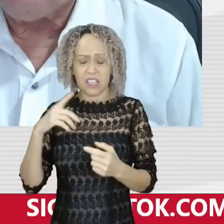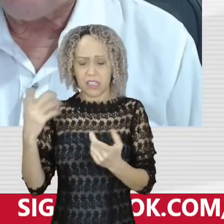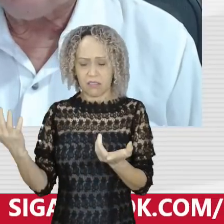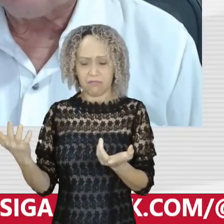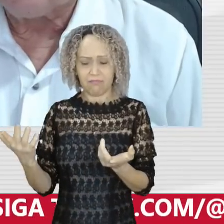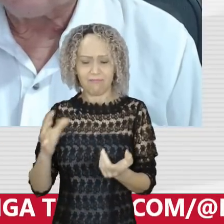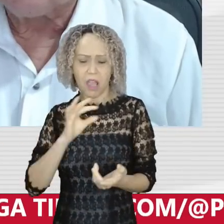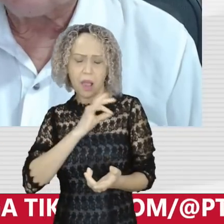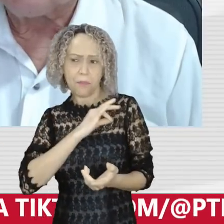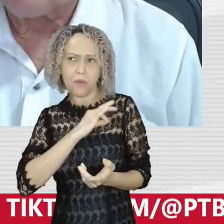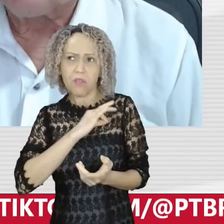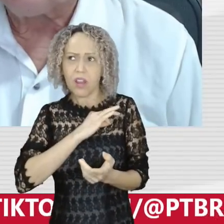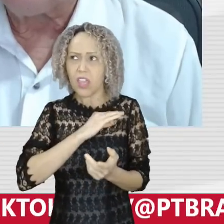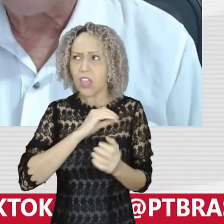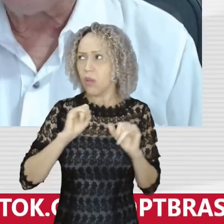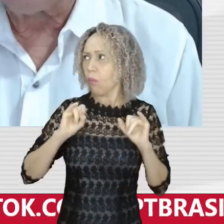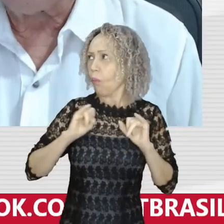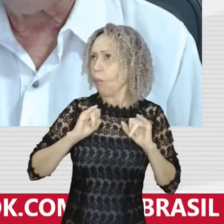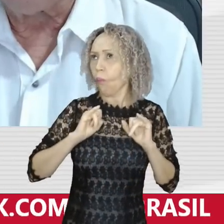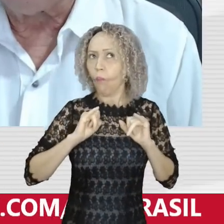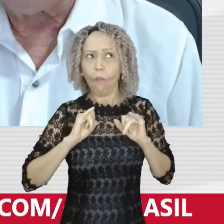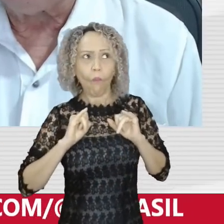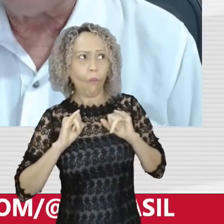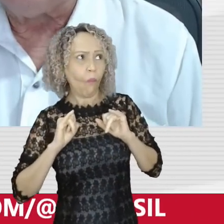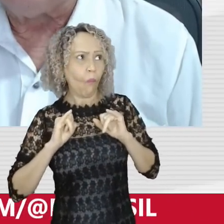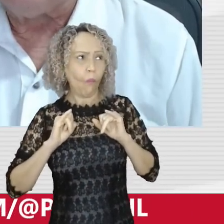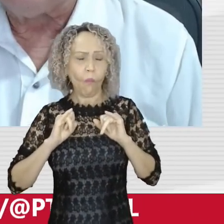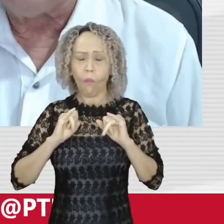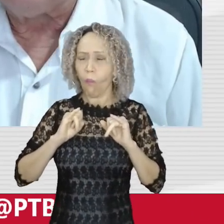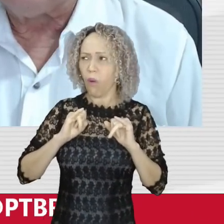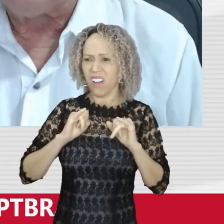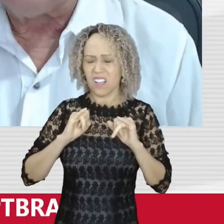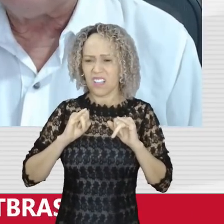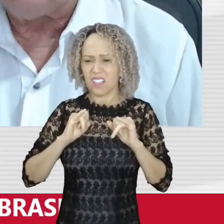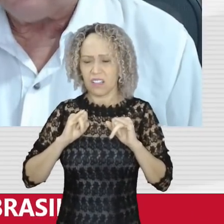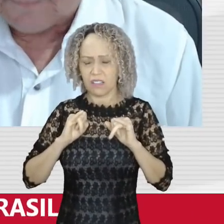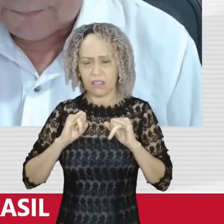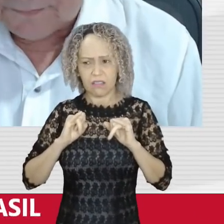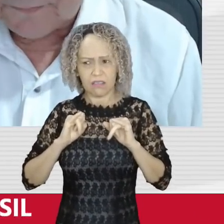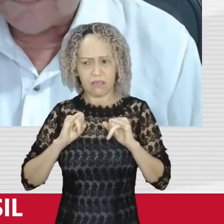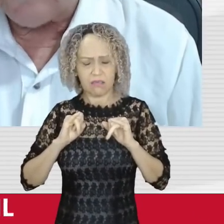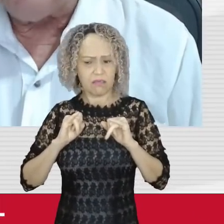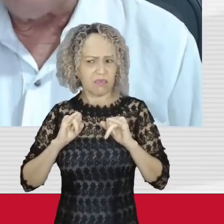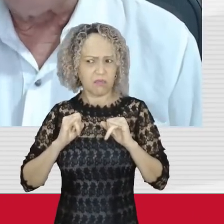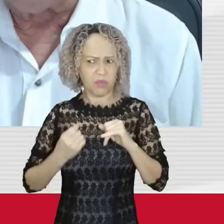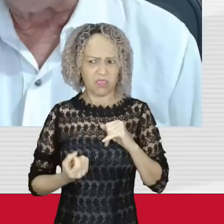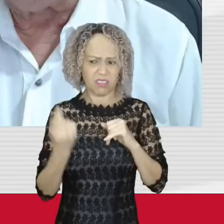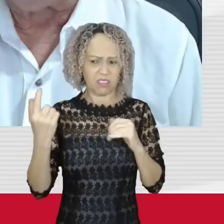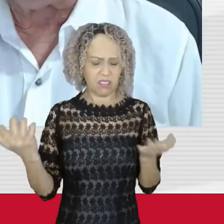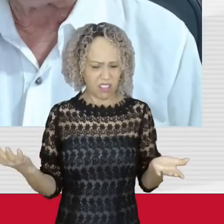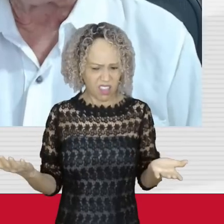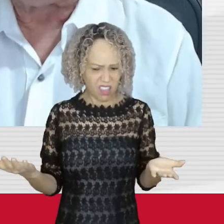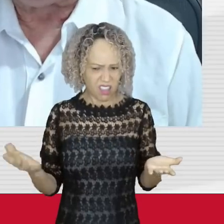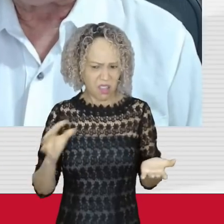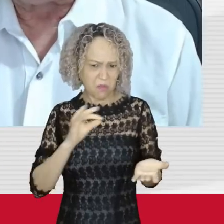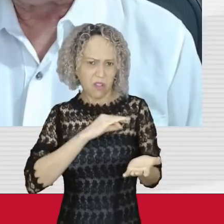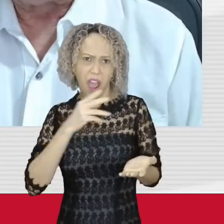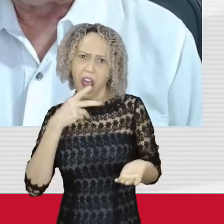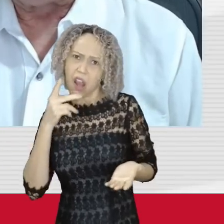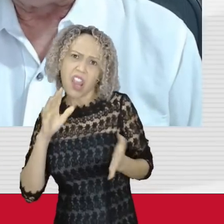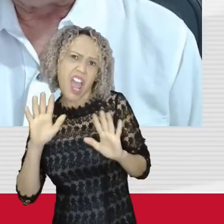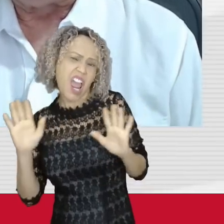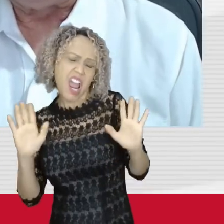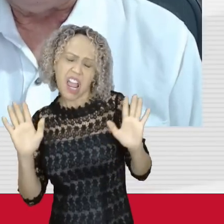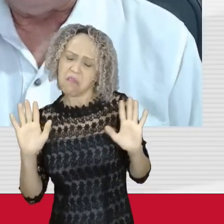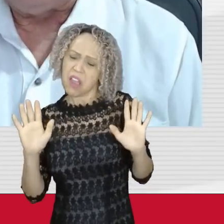digam que não, que precisavam fazer aquilo para não tensionar mais ainda e que agora tem os mecanismos